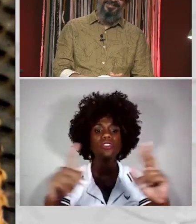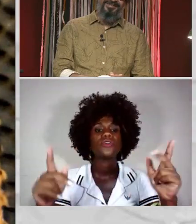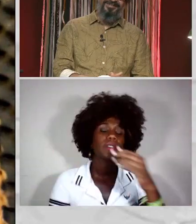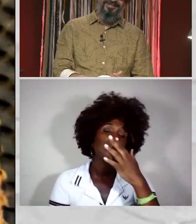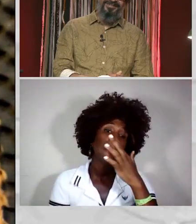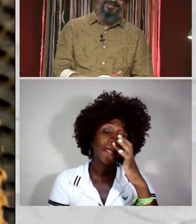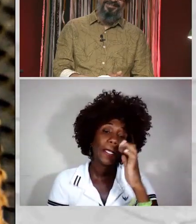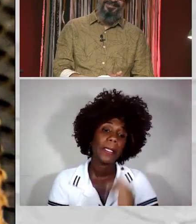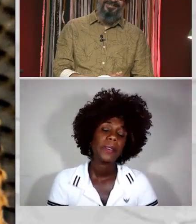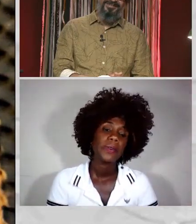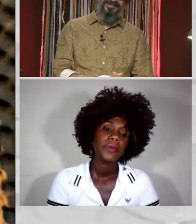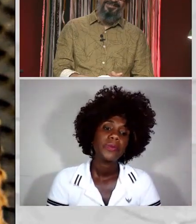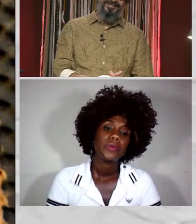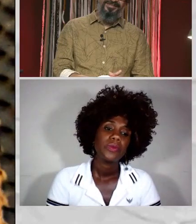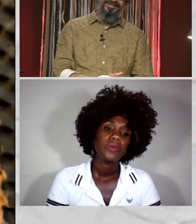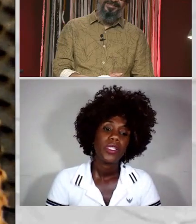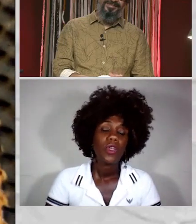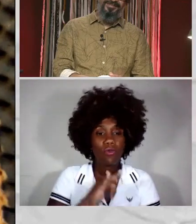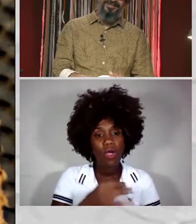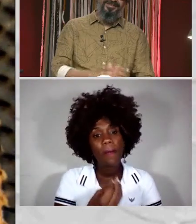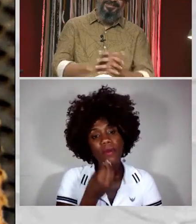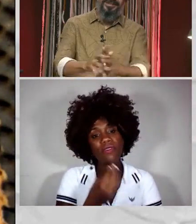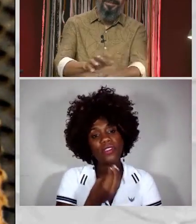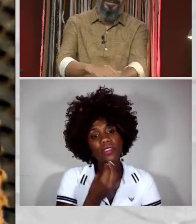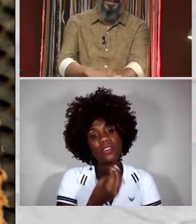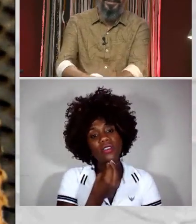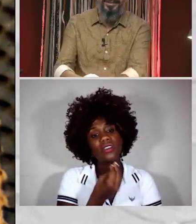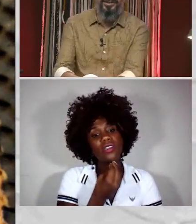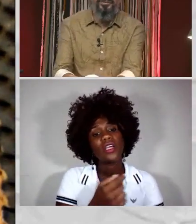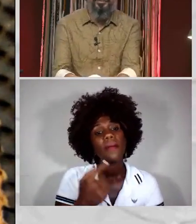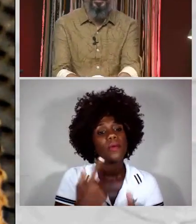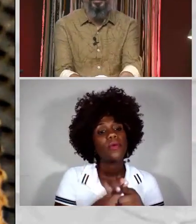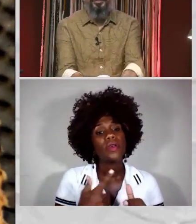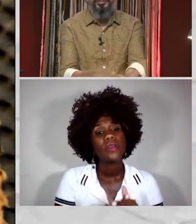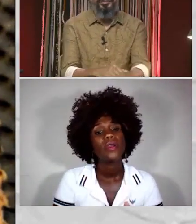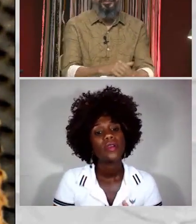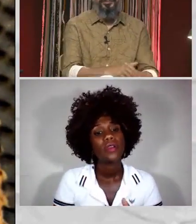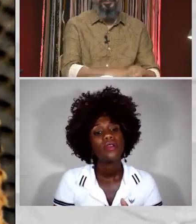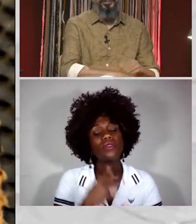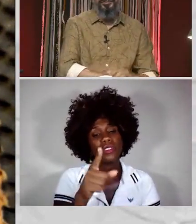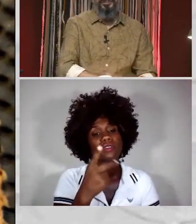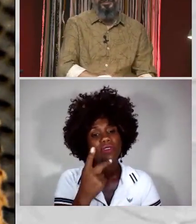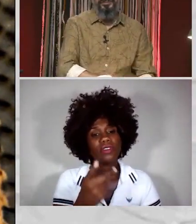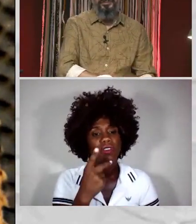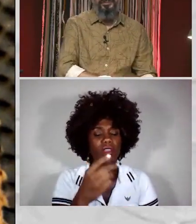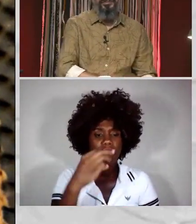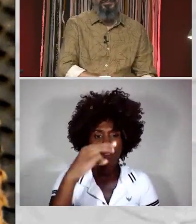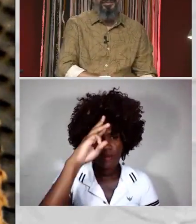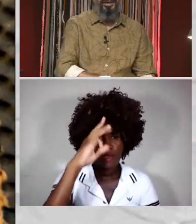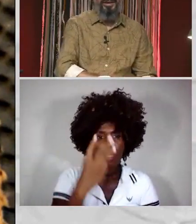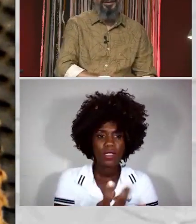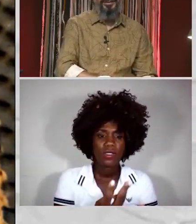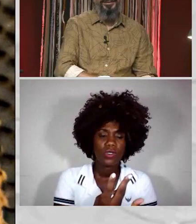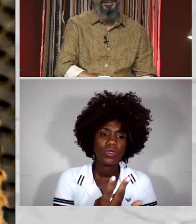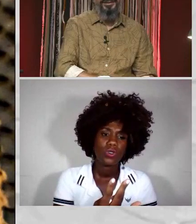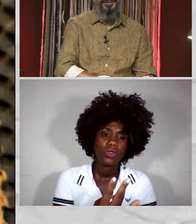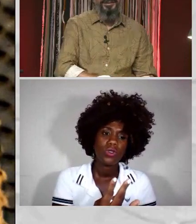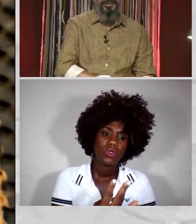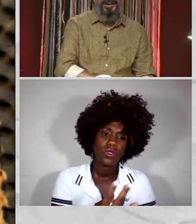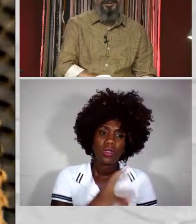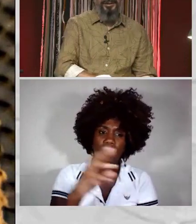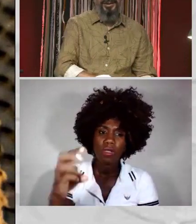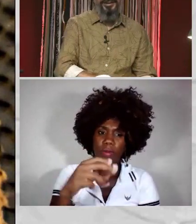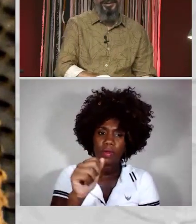assim, eu vou aproveitar tudo isso, até porque você falou que é de março, né? Marcelino também é de